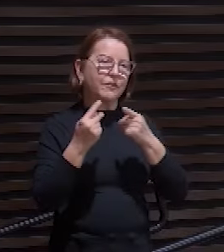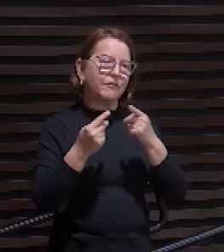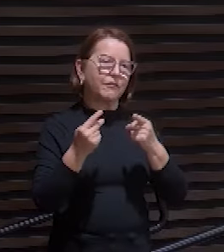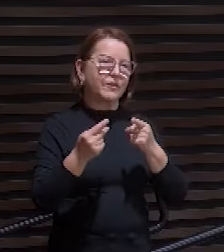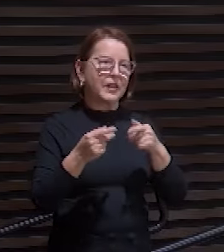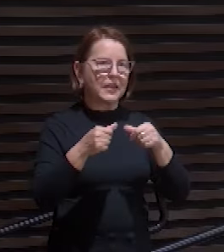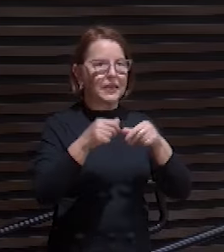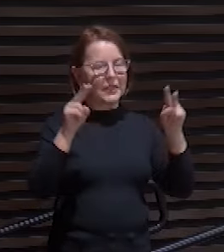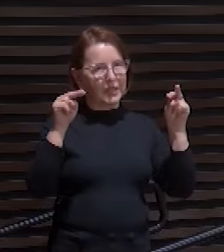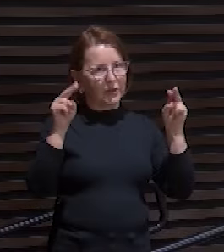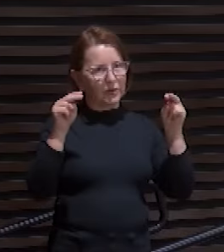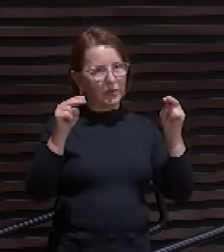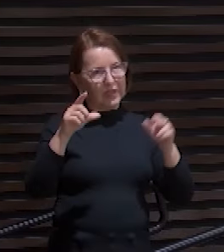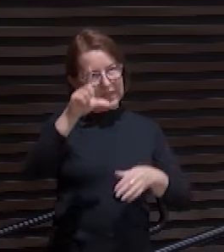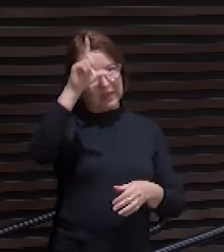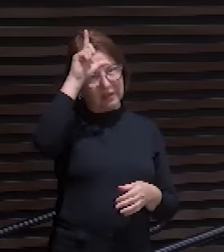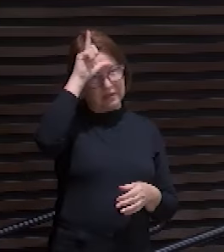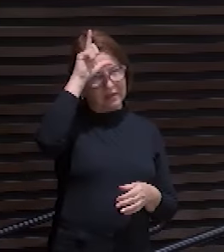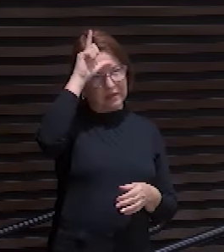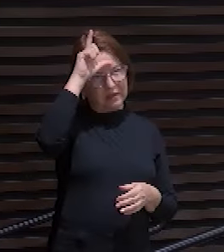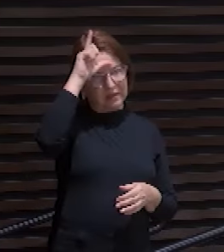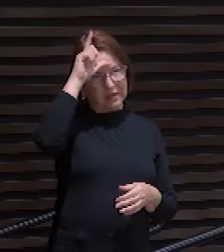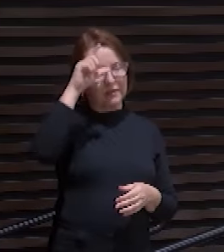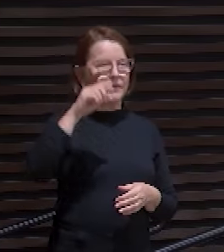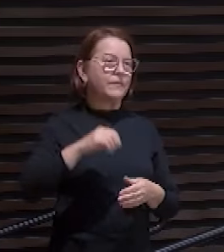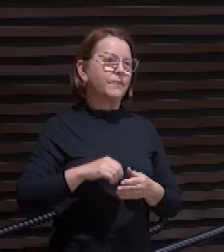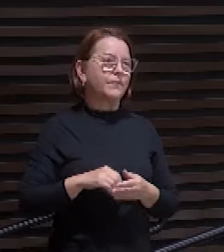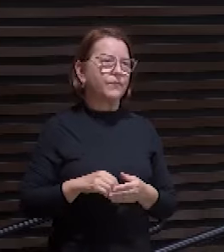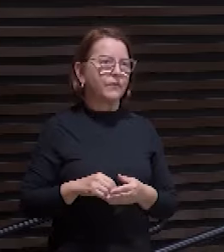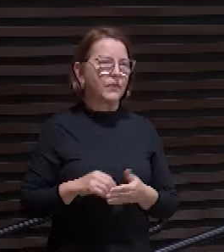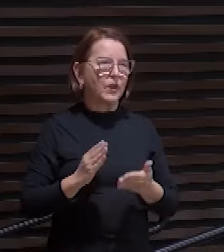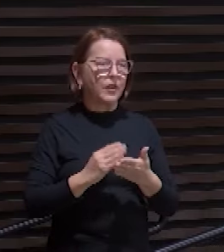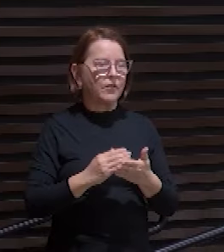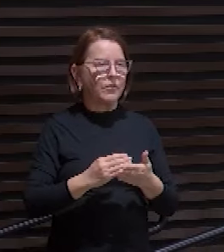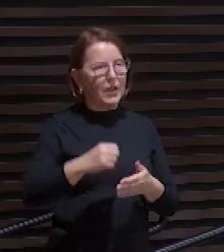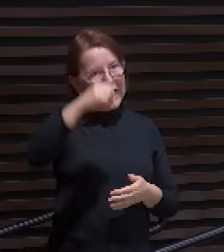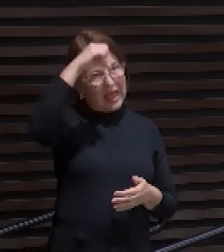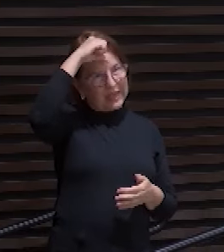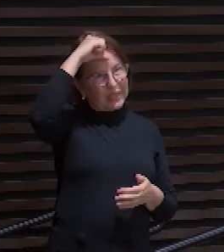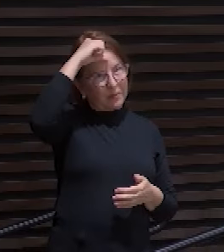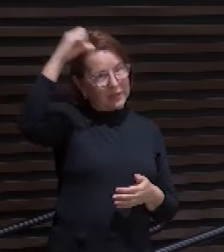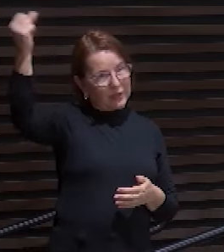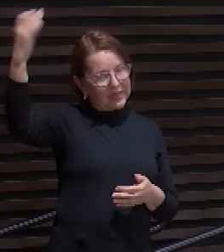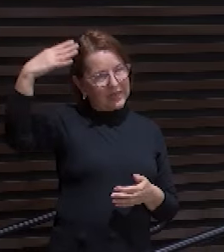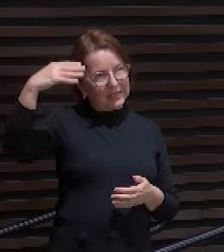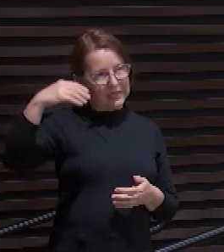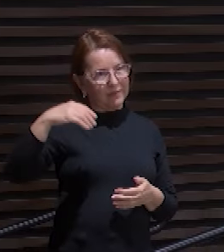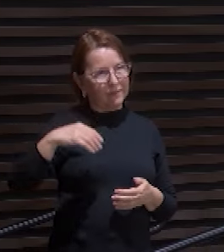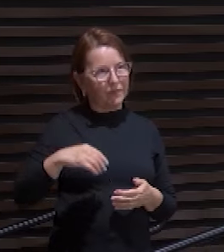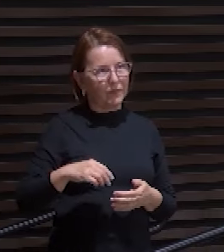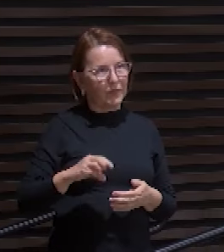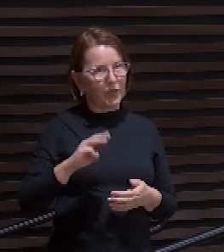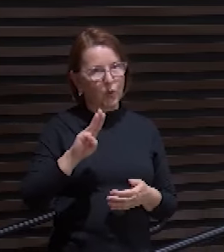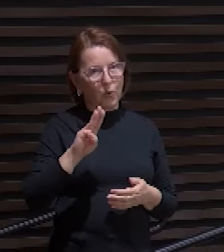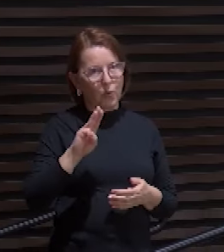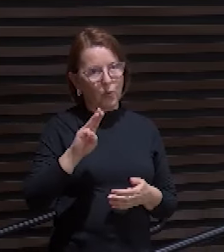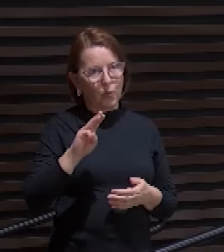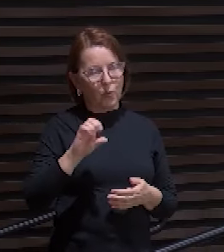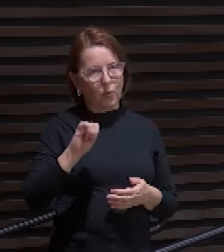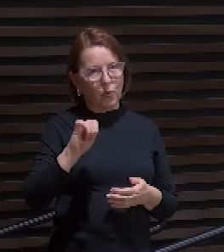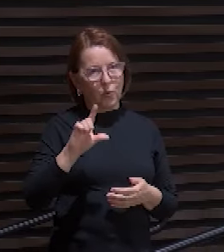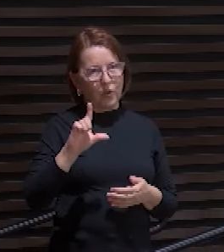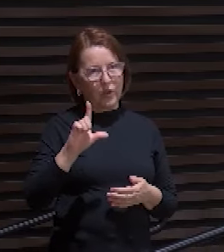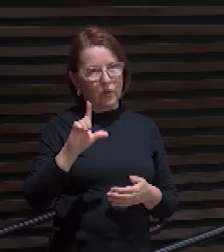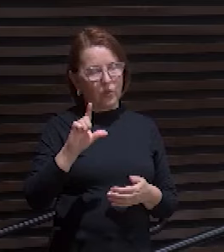esse assunto com a liderança quando ele esteve aqui uns anos atrás. O livro é Depressão e Graça. O Wilson Porte, ele teve depressão profunda, que a gente pensa